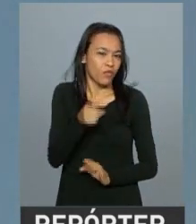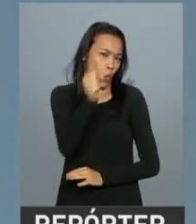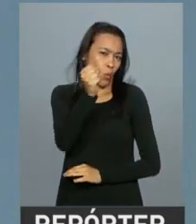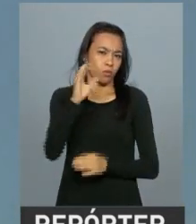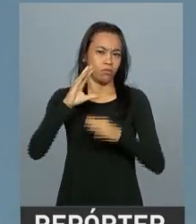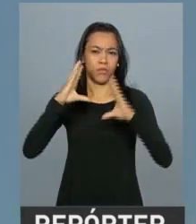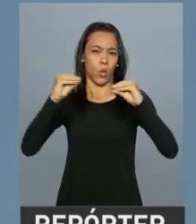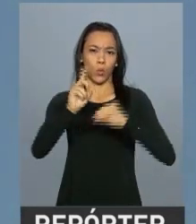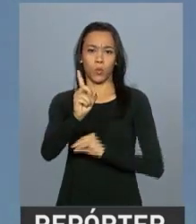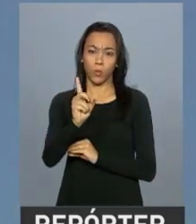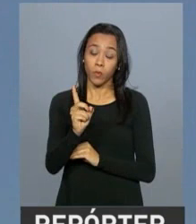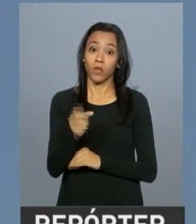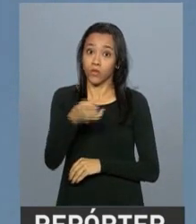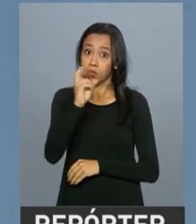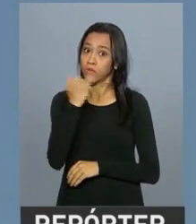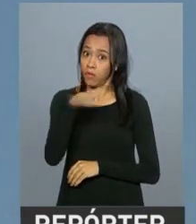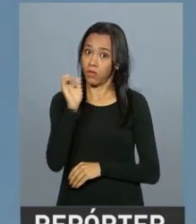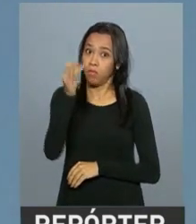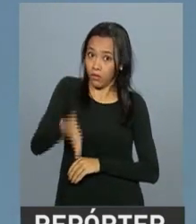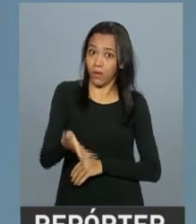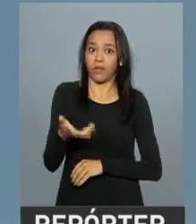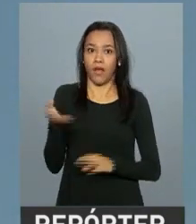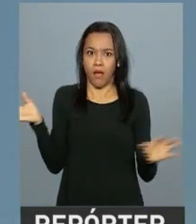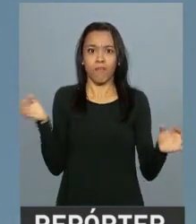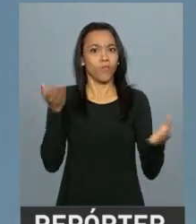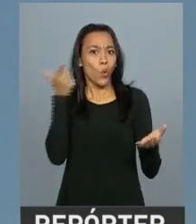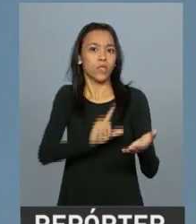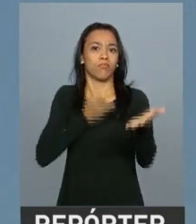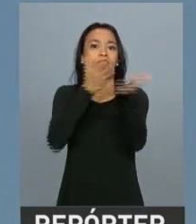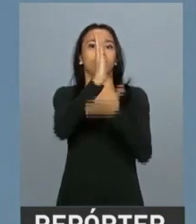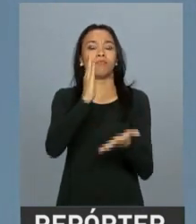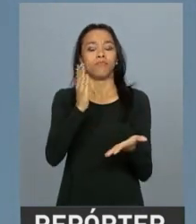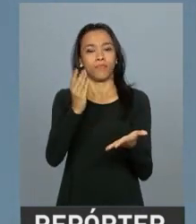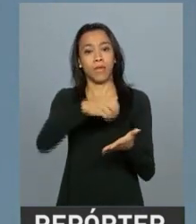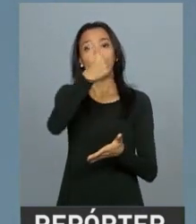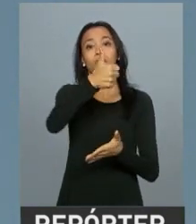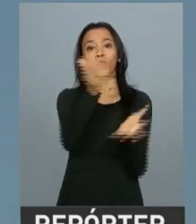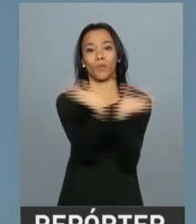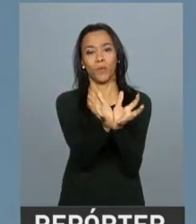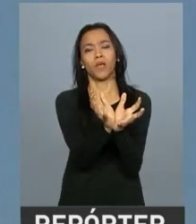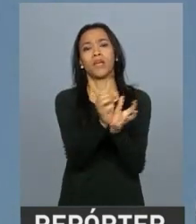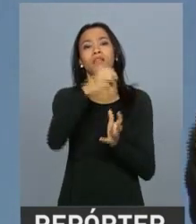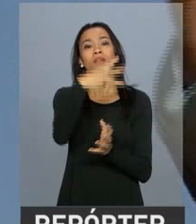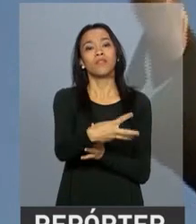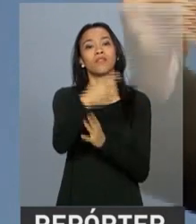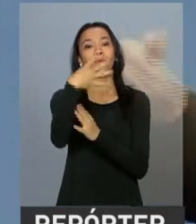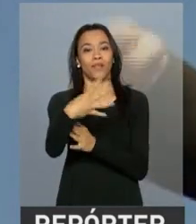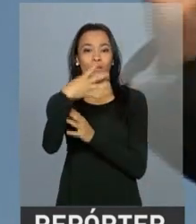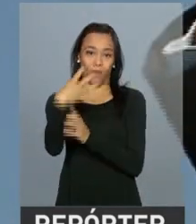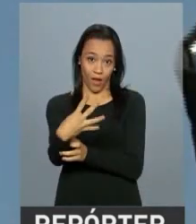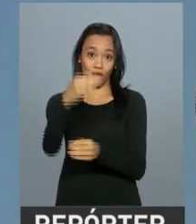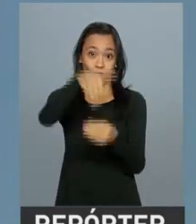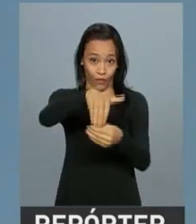horas da noite, não é? Acabou aprovando em primeiro turno, com 344 votos, e